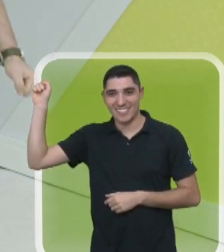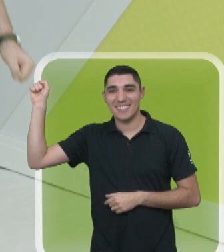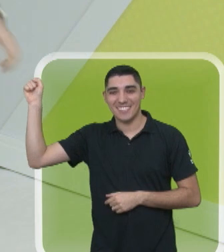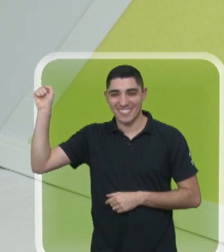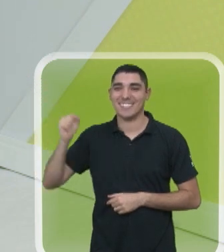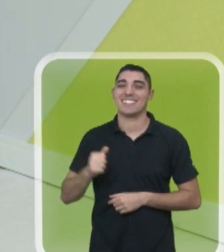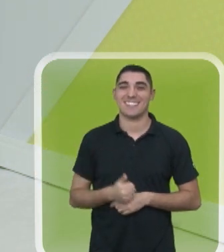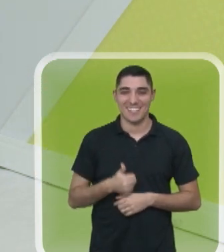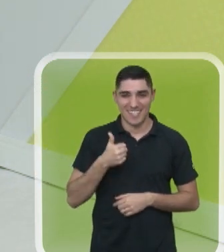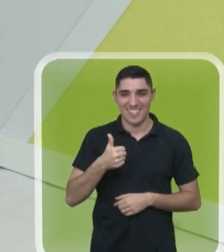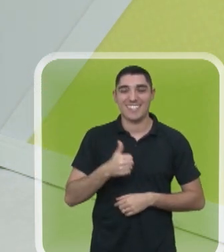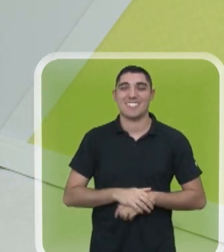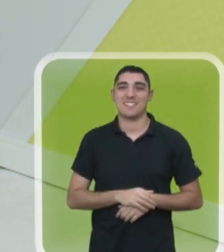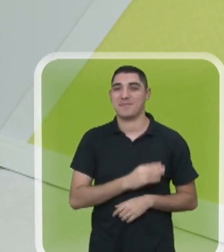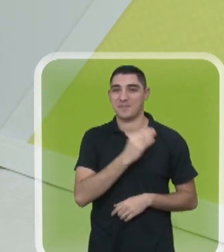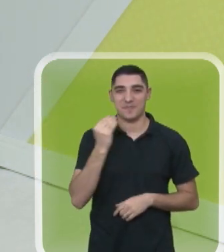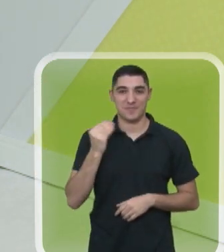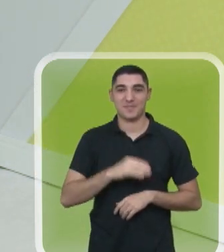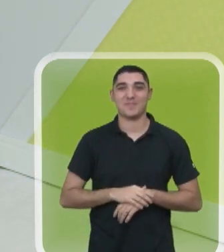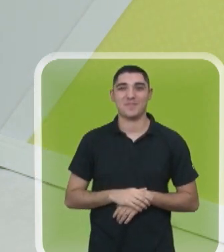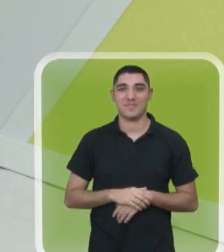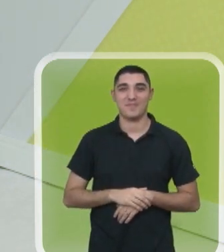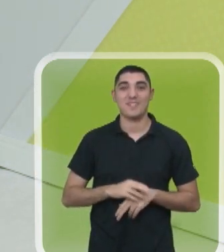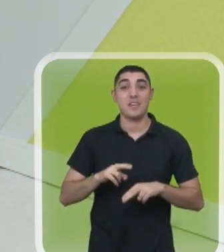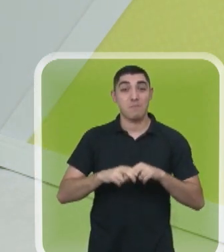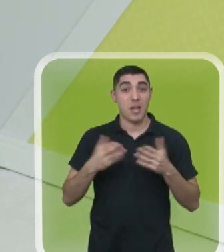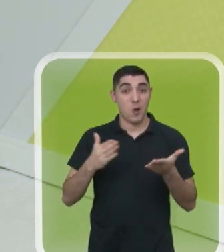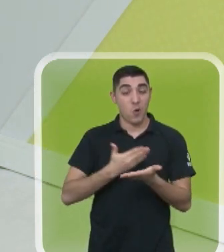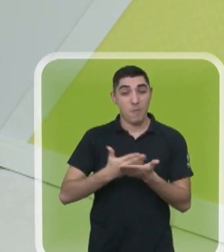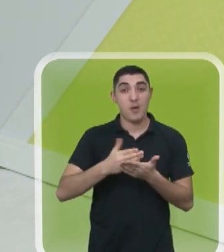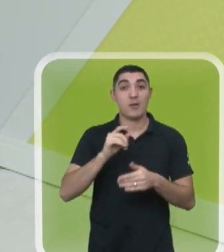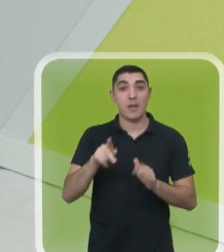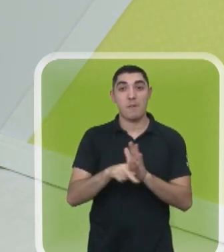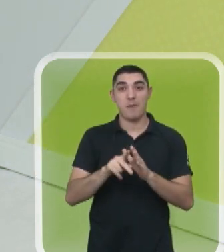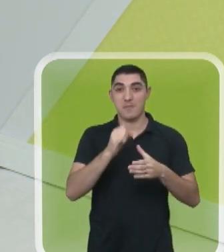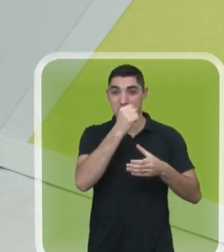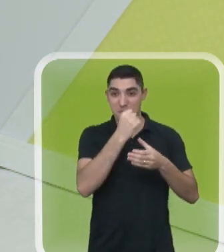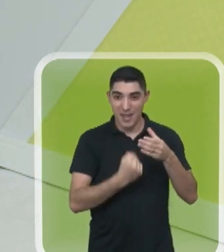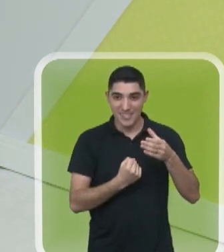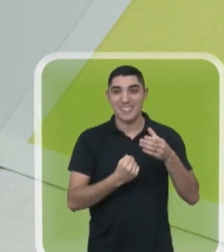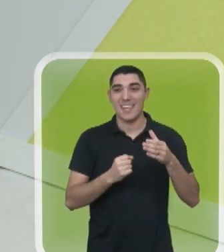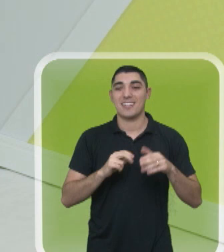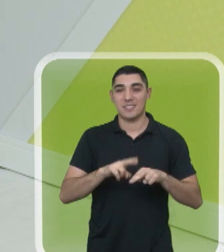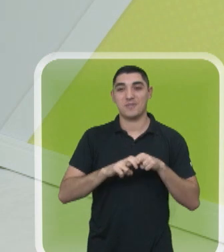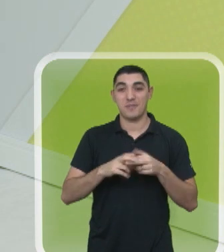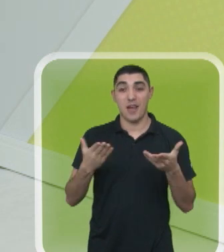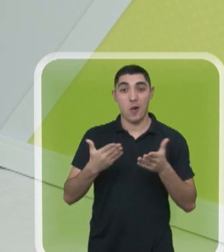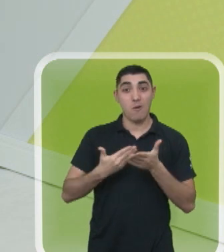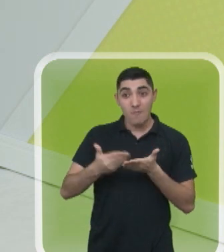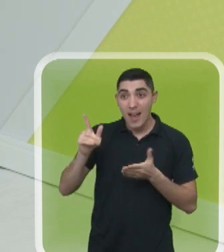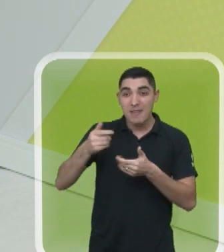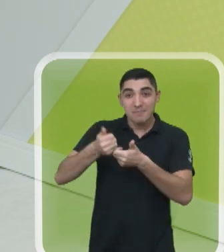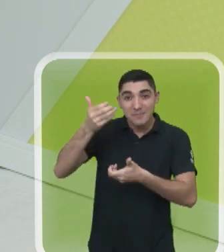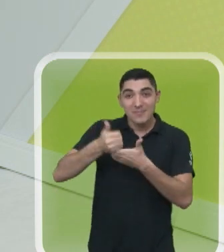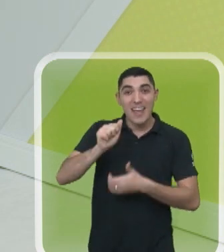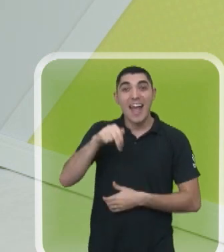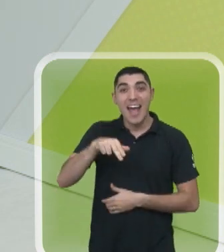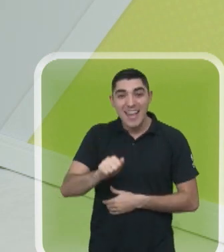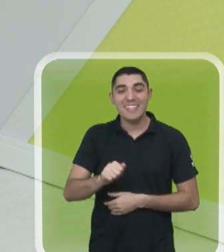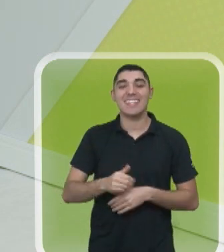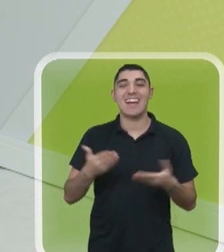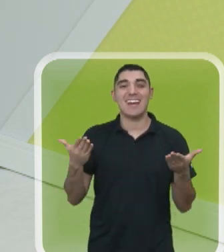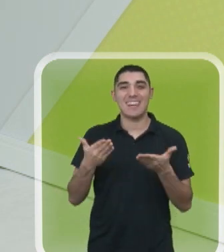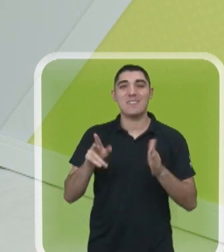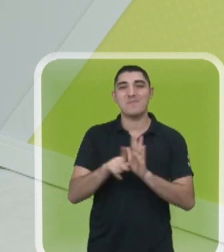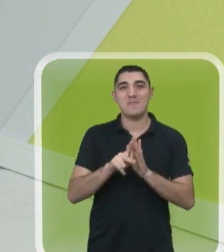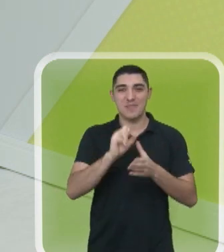soquinho. Aê, beleza. Vamos fazer o seguinte, vamos começar falando de basquetebol. Vamos, TP, vamos, Iana. E a gente começa o Hora do Esporte hoje falando